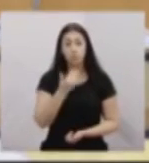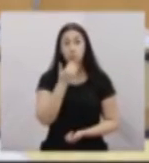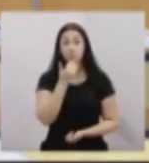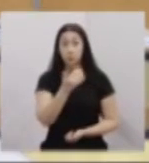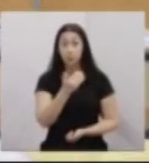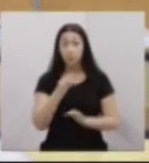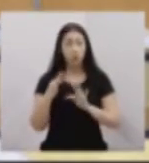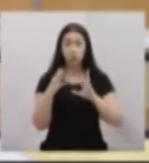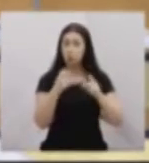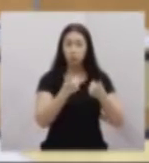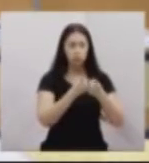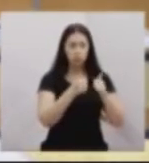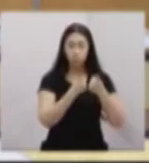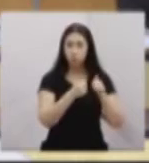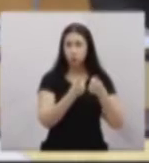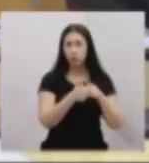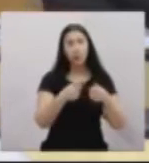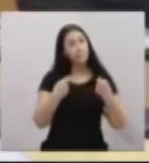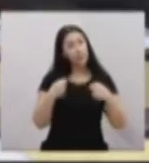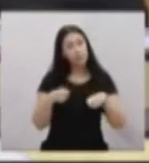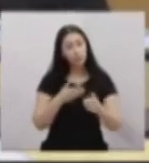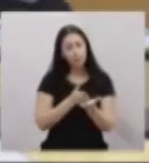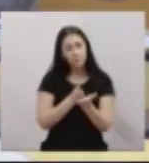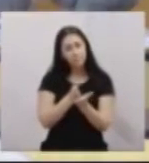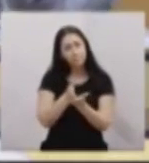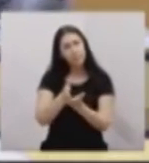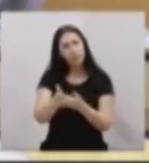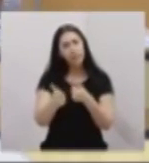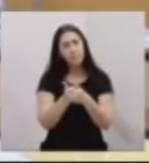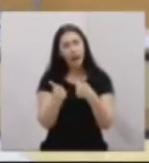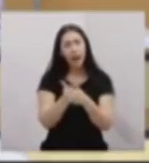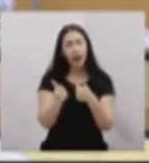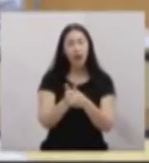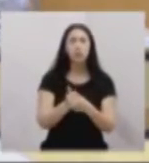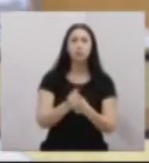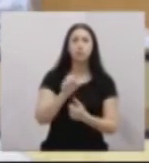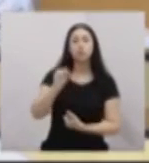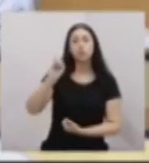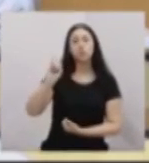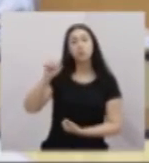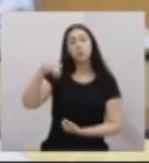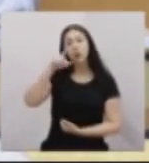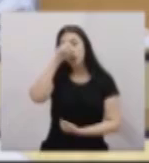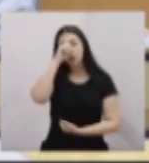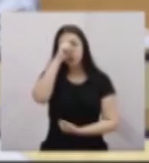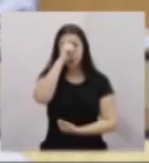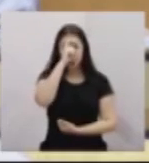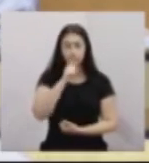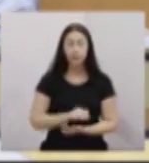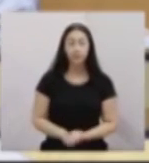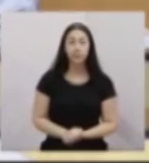solicitando que todas as linhas de ônibus possam passar em frente ao SIM, Serviço Integrado de